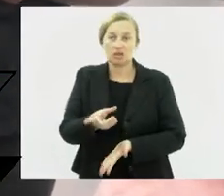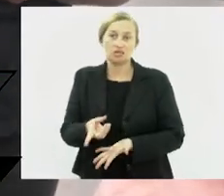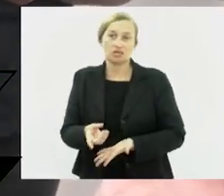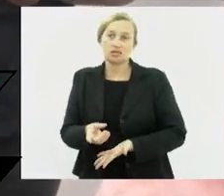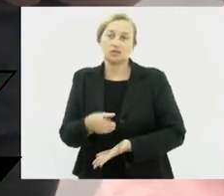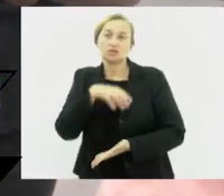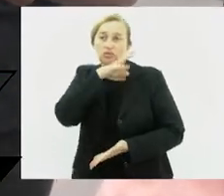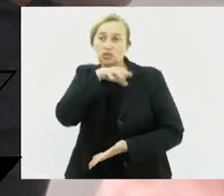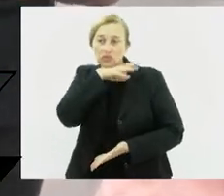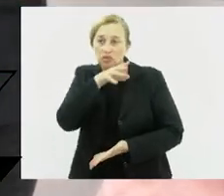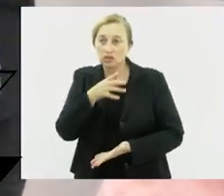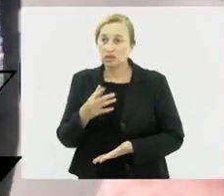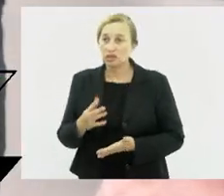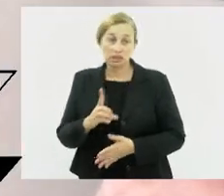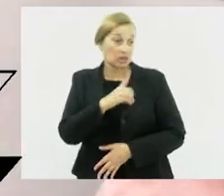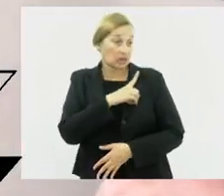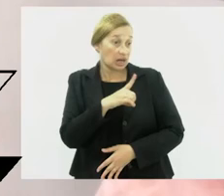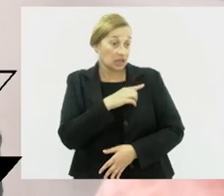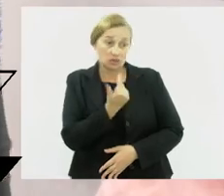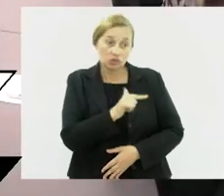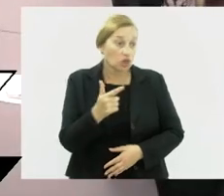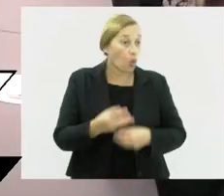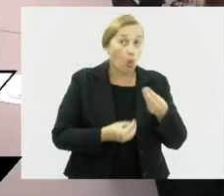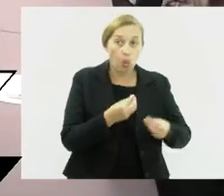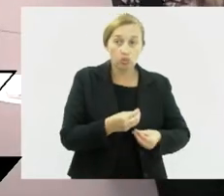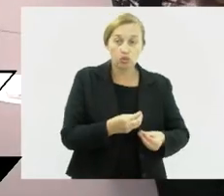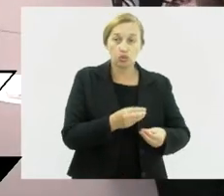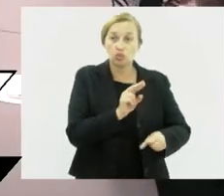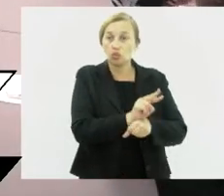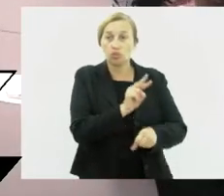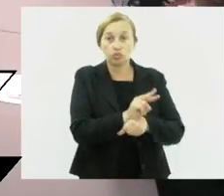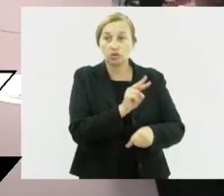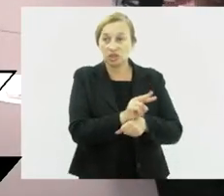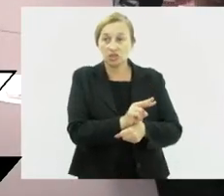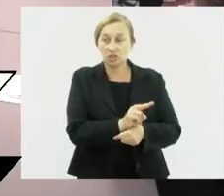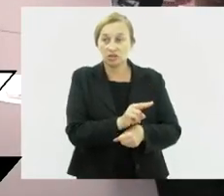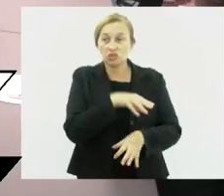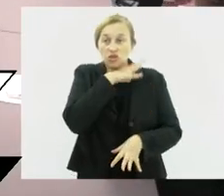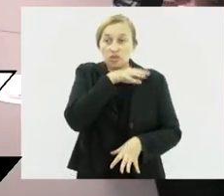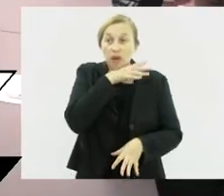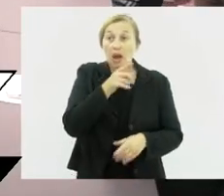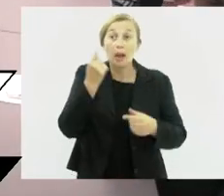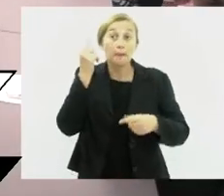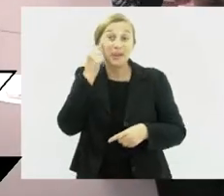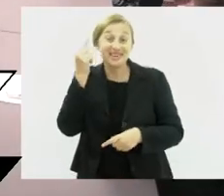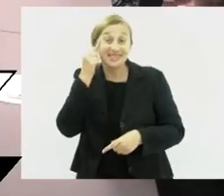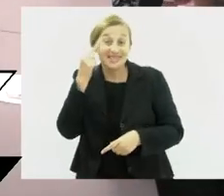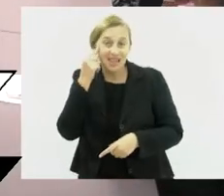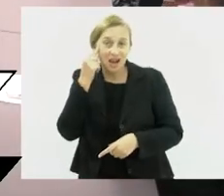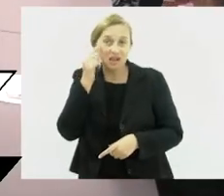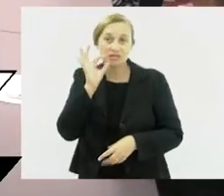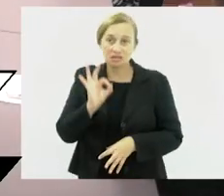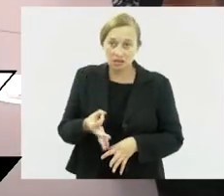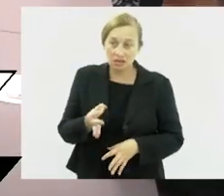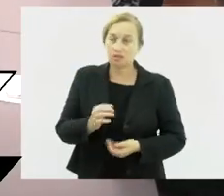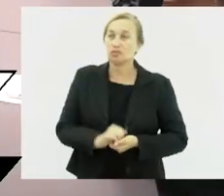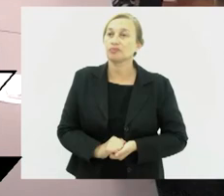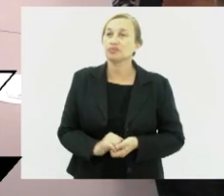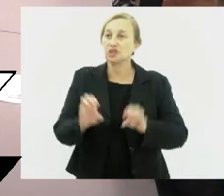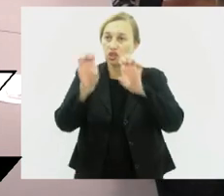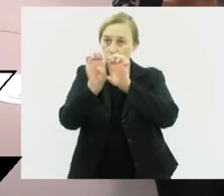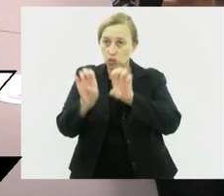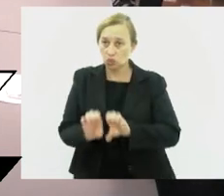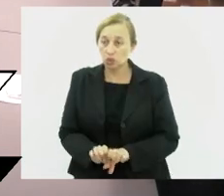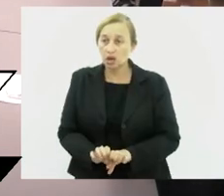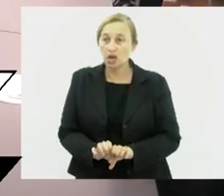não dá para ficar, nem no quartel da Polícia Militar. Eu acho que a gente precisa pensar em descentralizar isso. E aí é a nossa